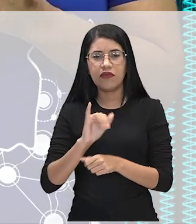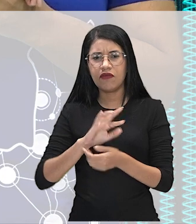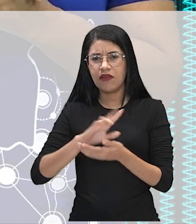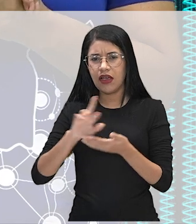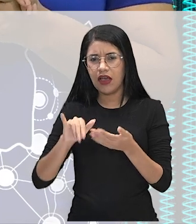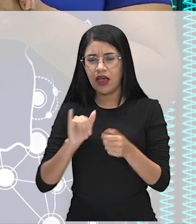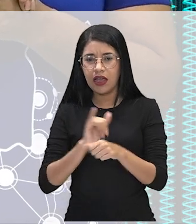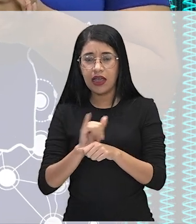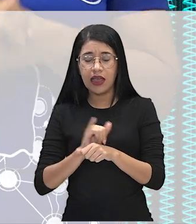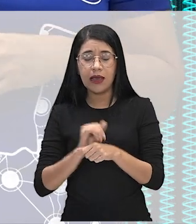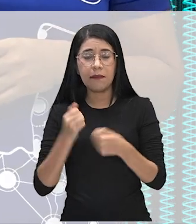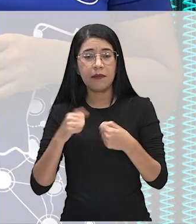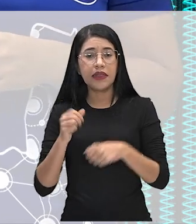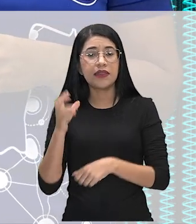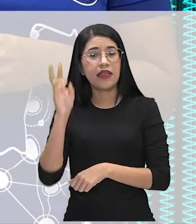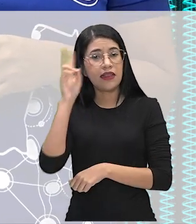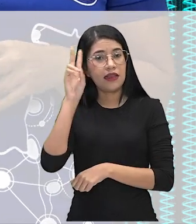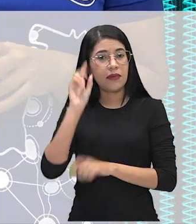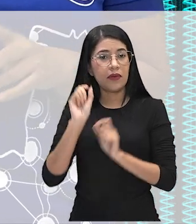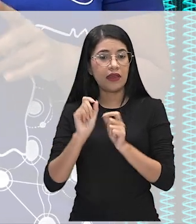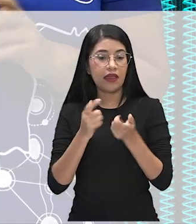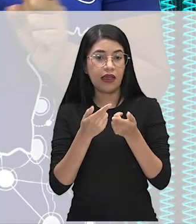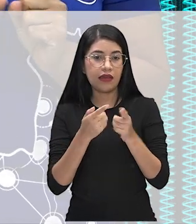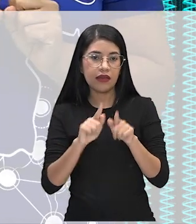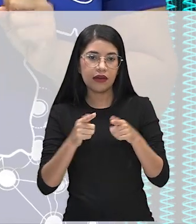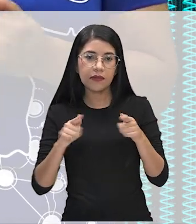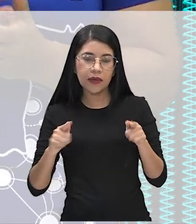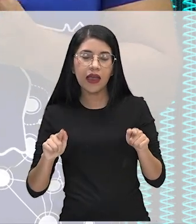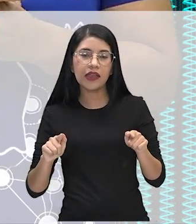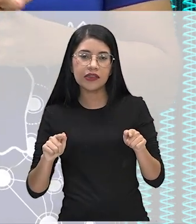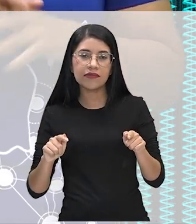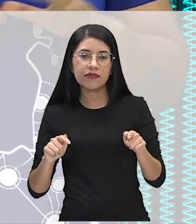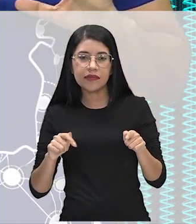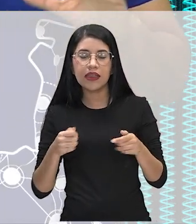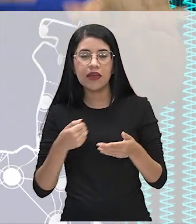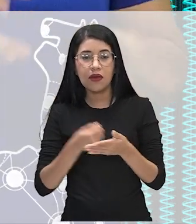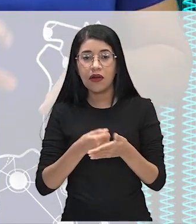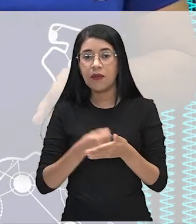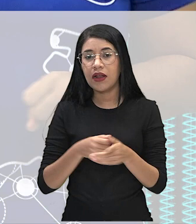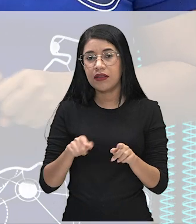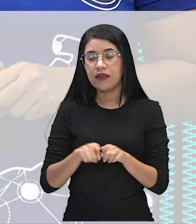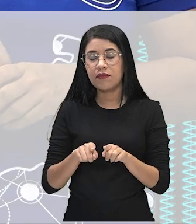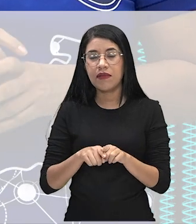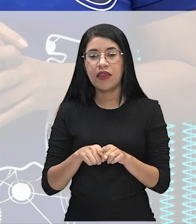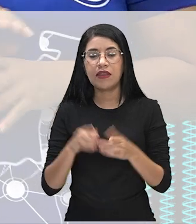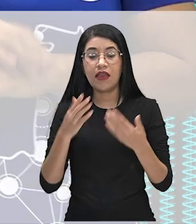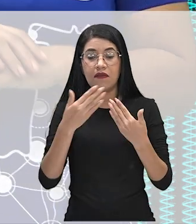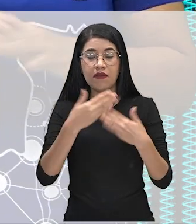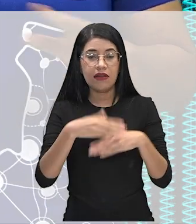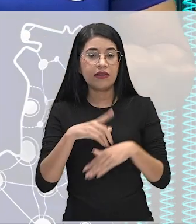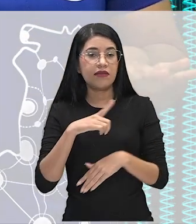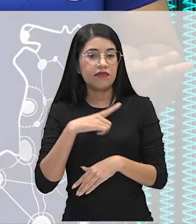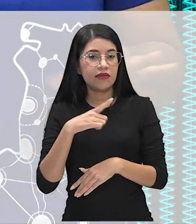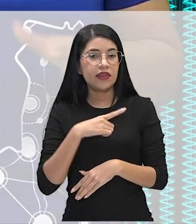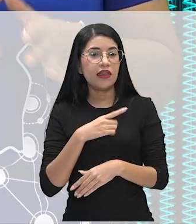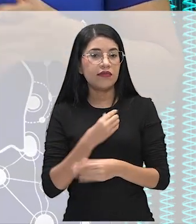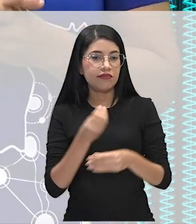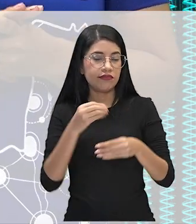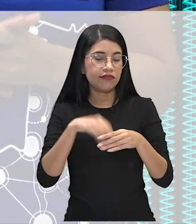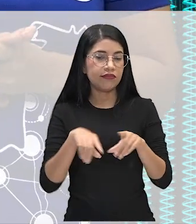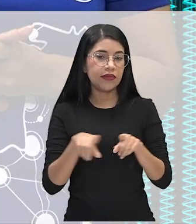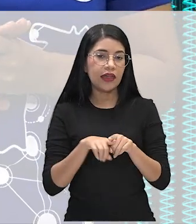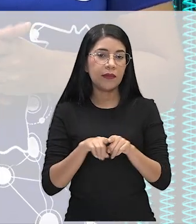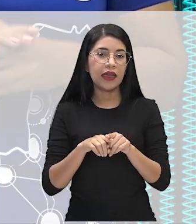não podemos esquecer a gramática, porque ela é cobrada, tá bom? Ela está ali em todas as avaliações, tudo tem a